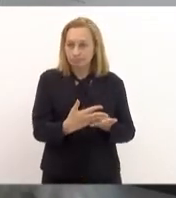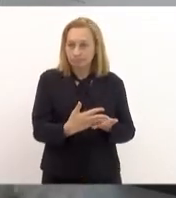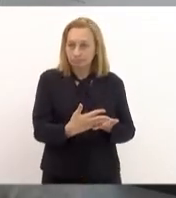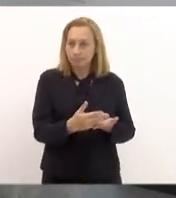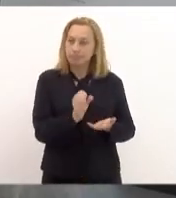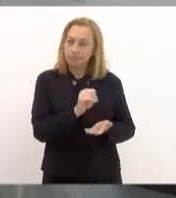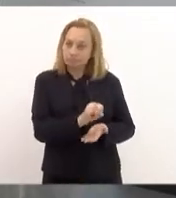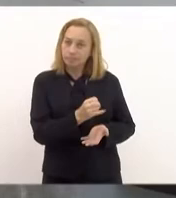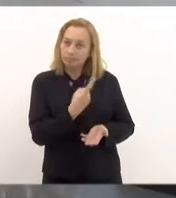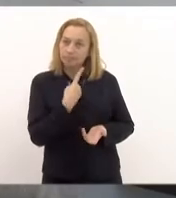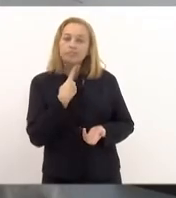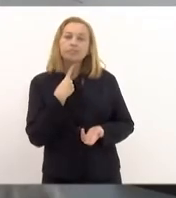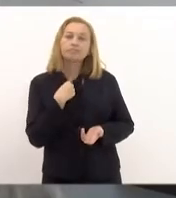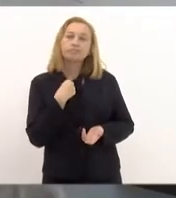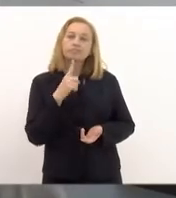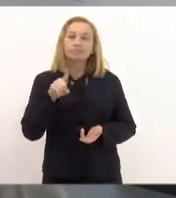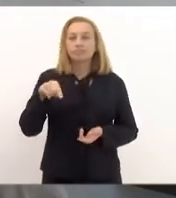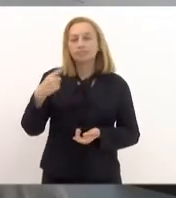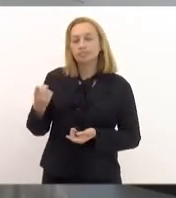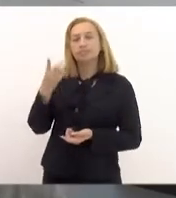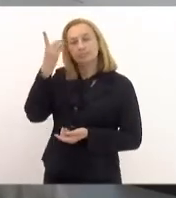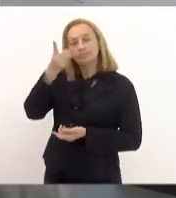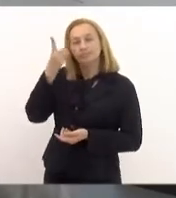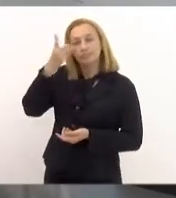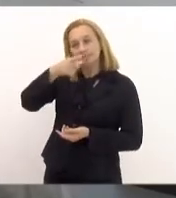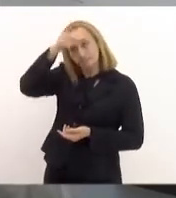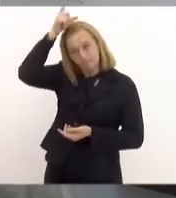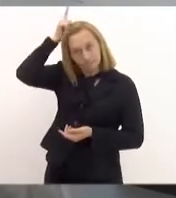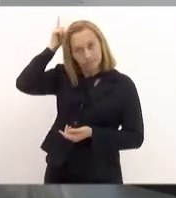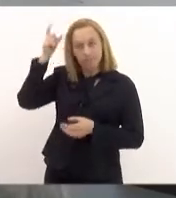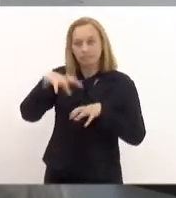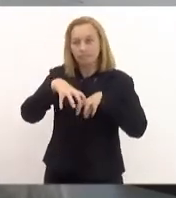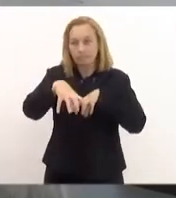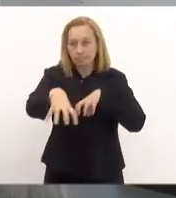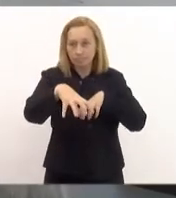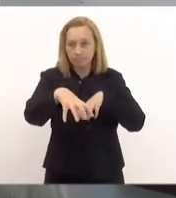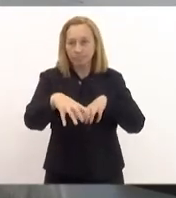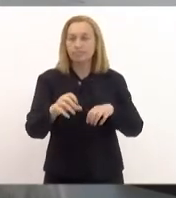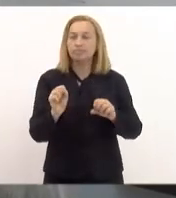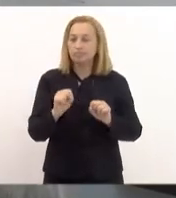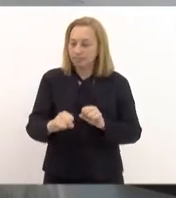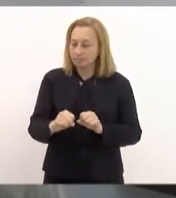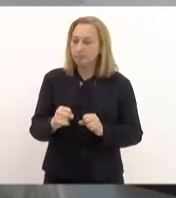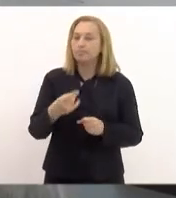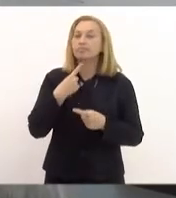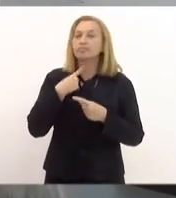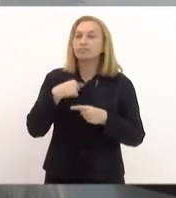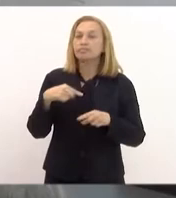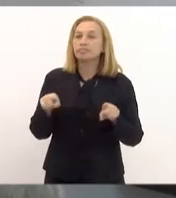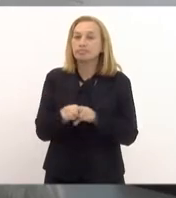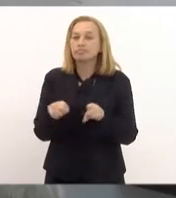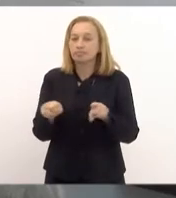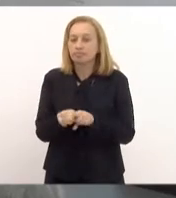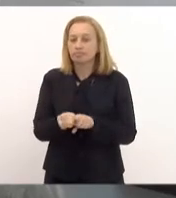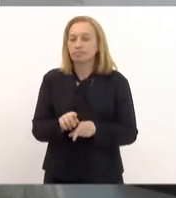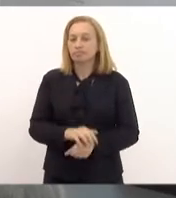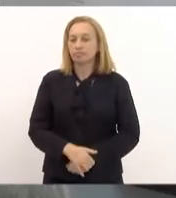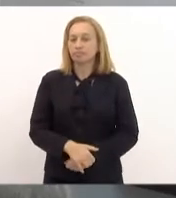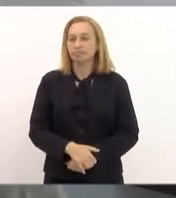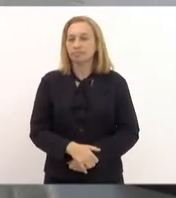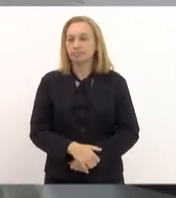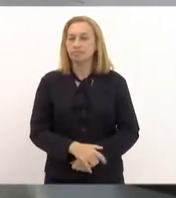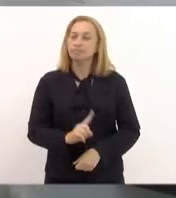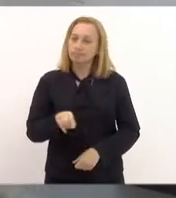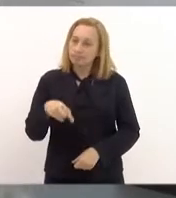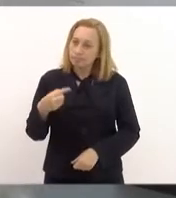assim desejar, e em seguida o deputado Luiz Paulo, que está no modo remoto, que se também desejar fazer uma saudação inicial, para que